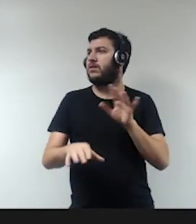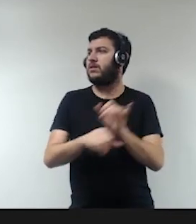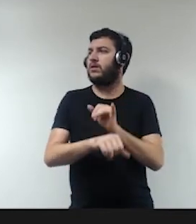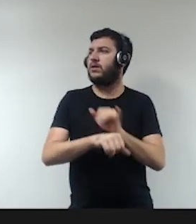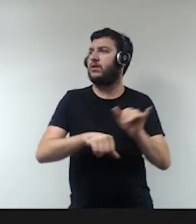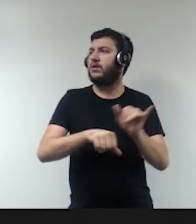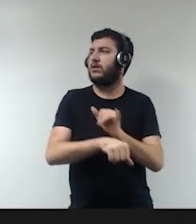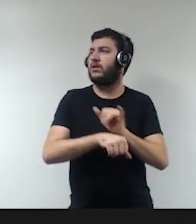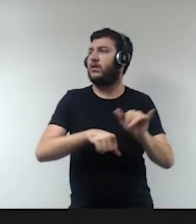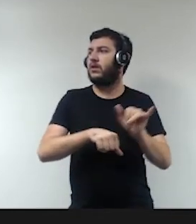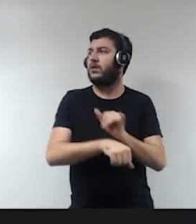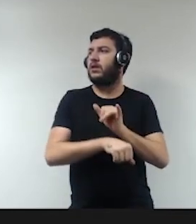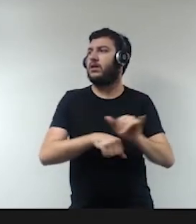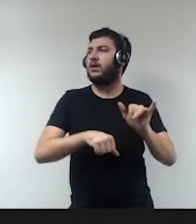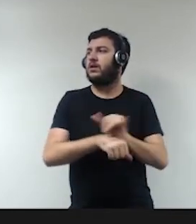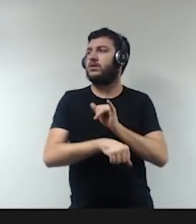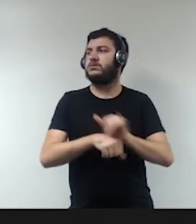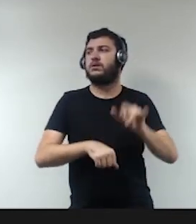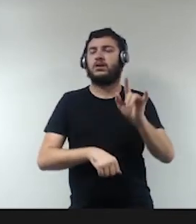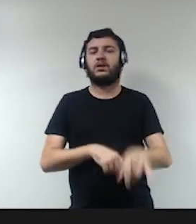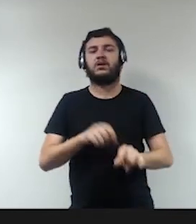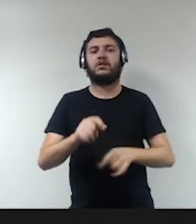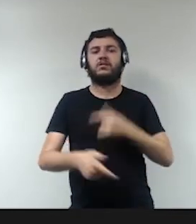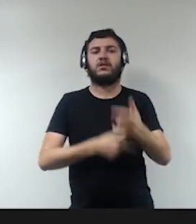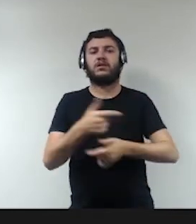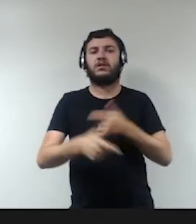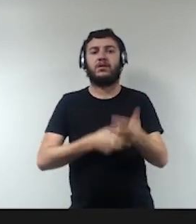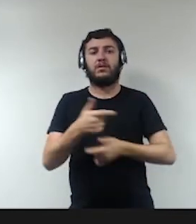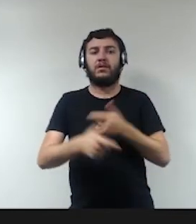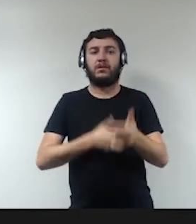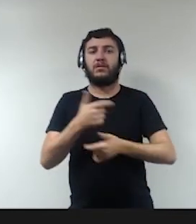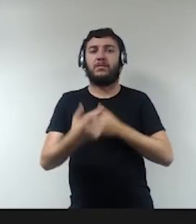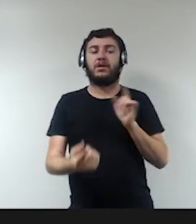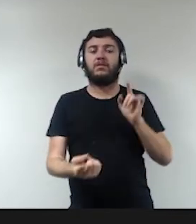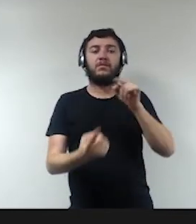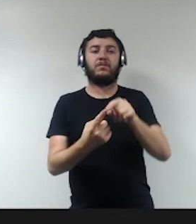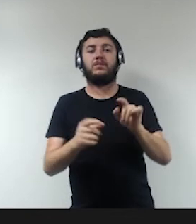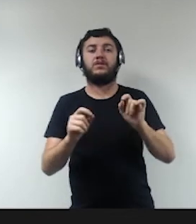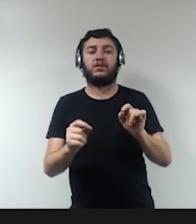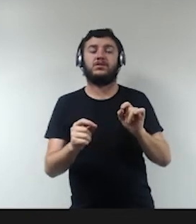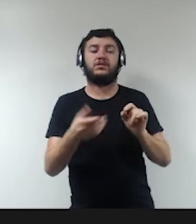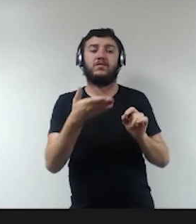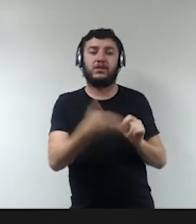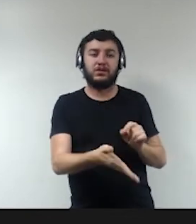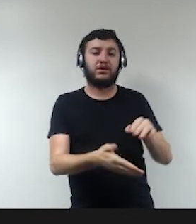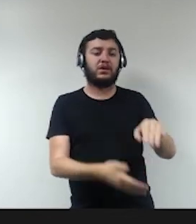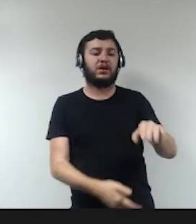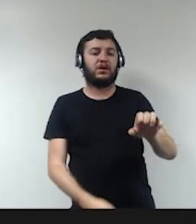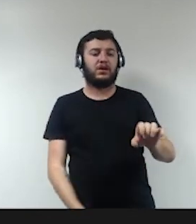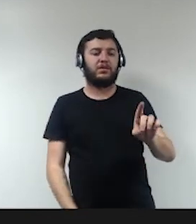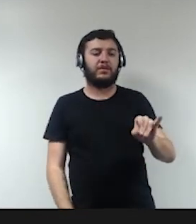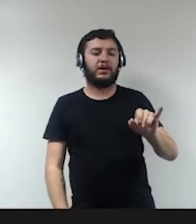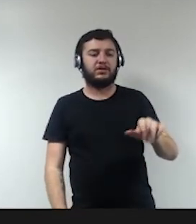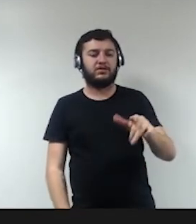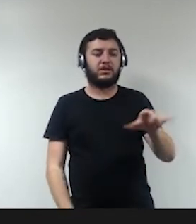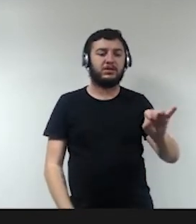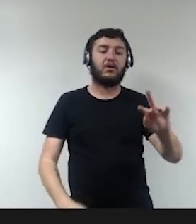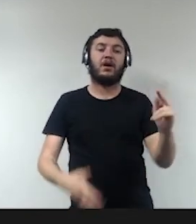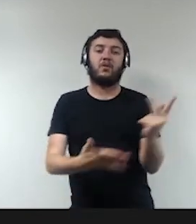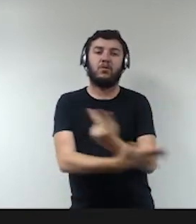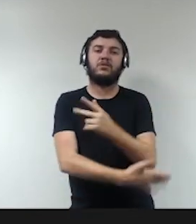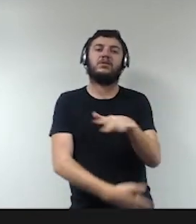um veículo de instrumento para a consecução da mediação no plano judicial, né?